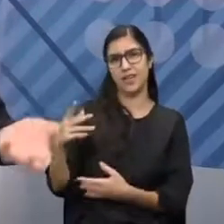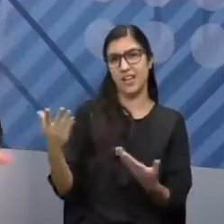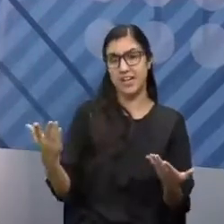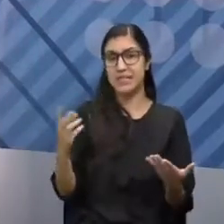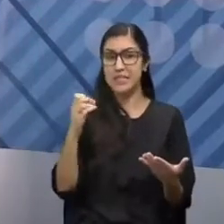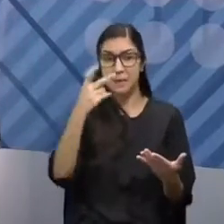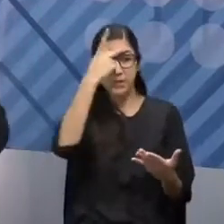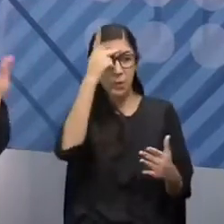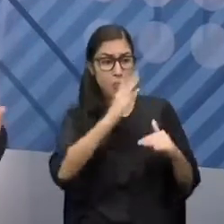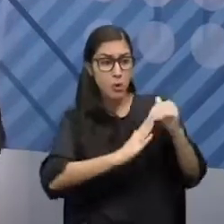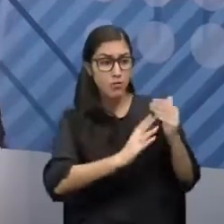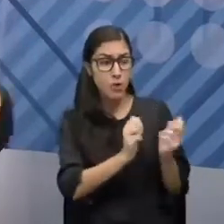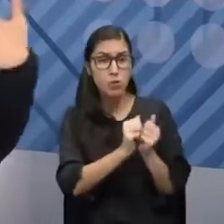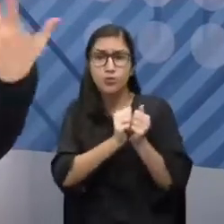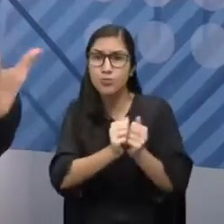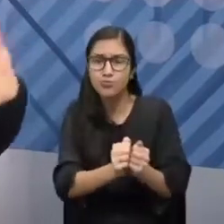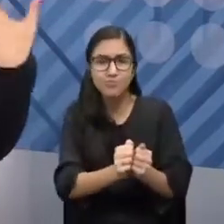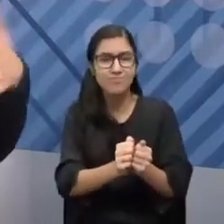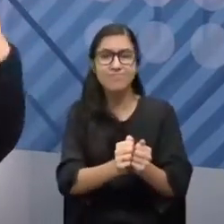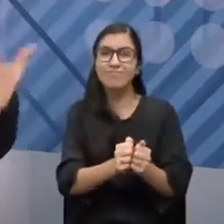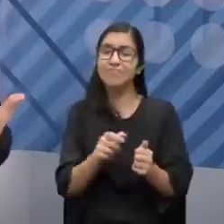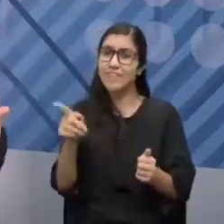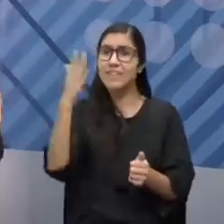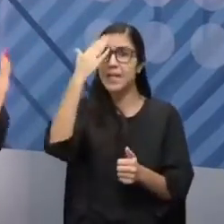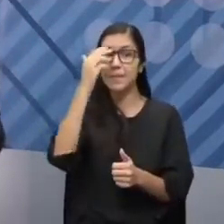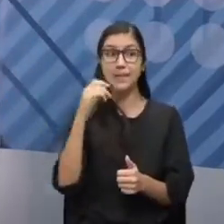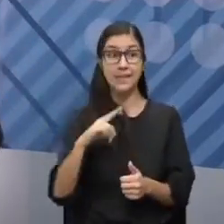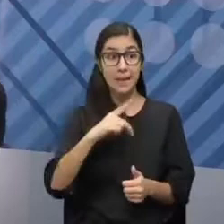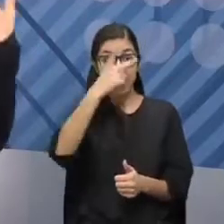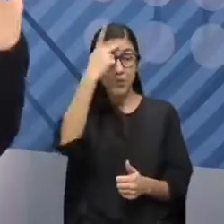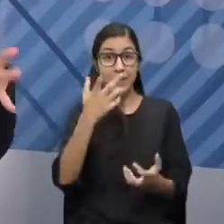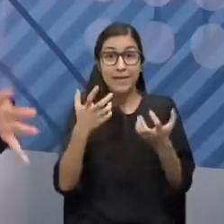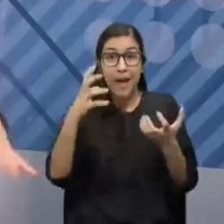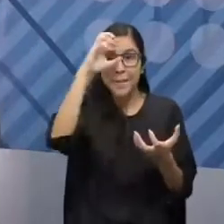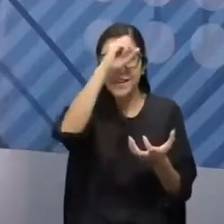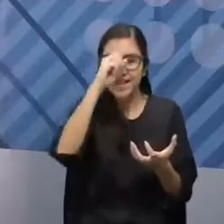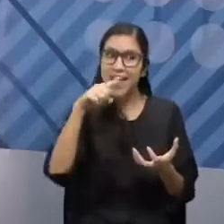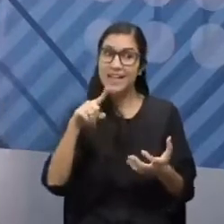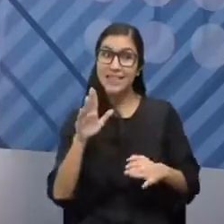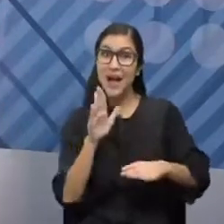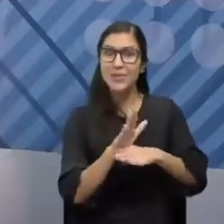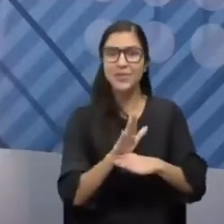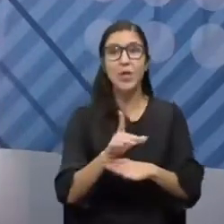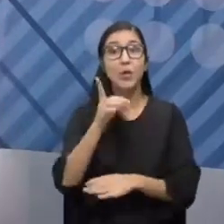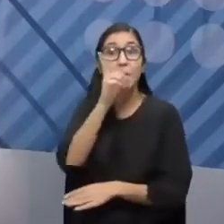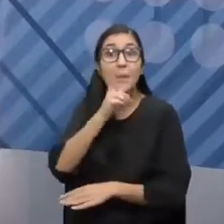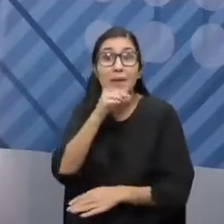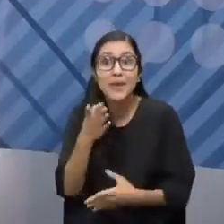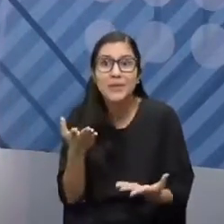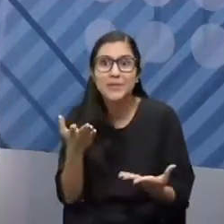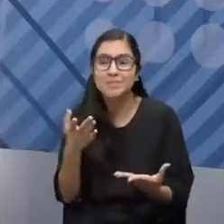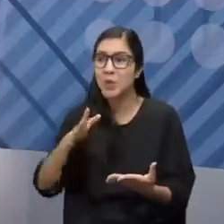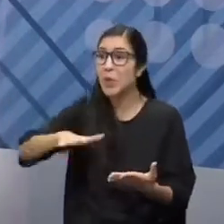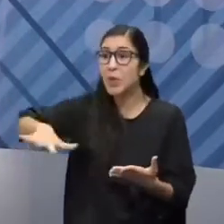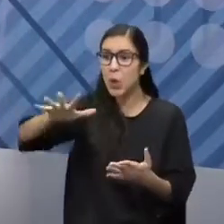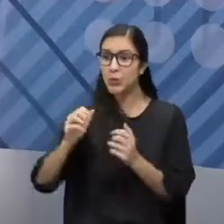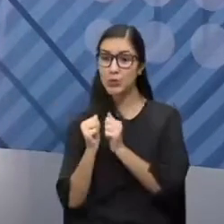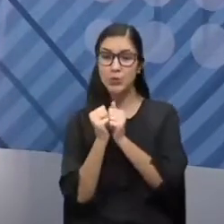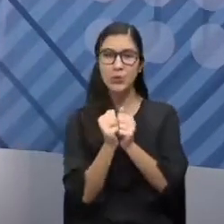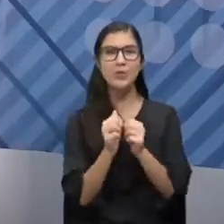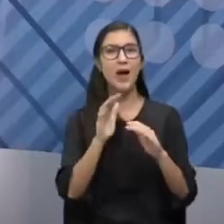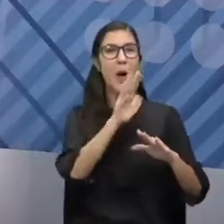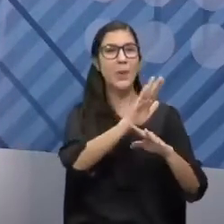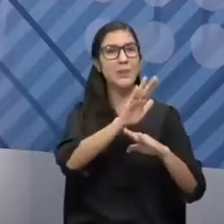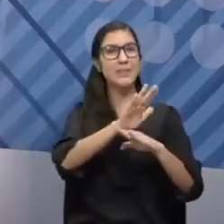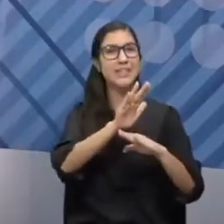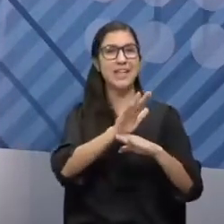esses profissionais aptos, e que, então, quando tem, eles vão mesmo. Era um domingo e estavam todos lá para nos